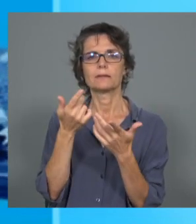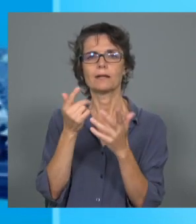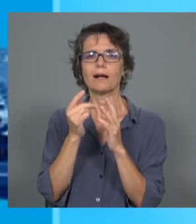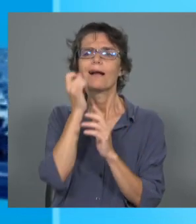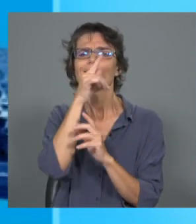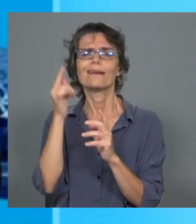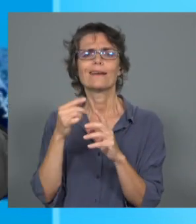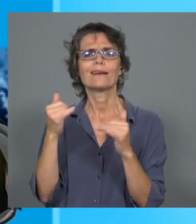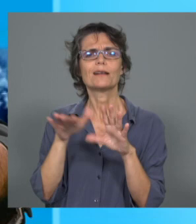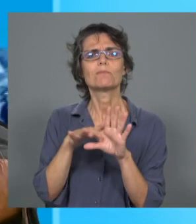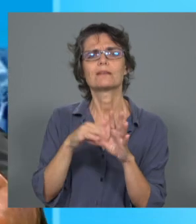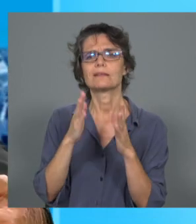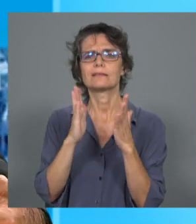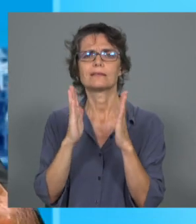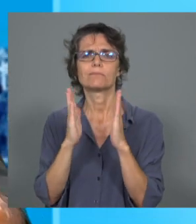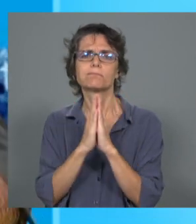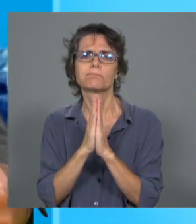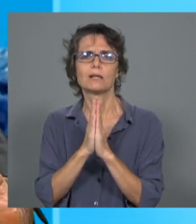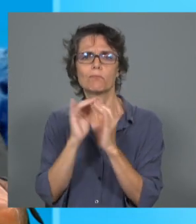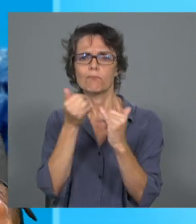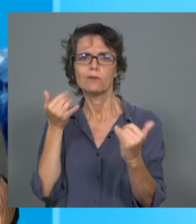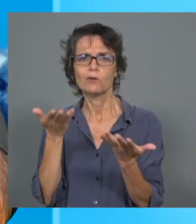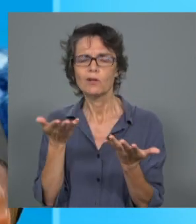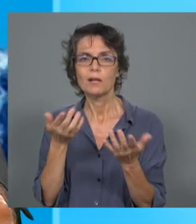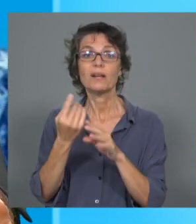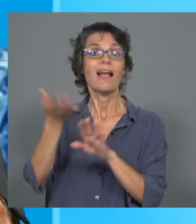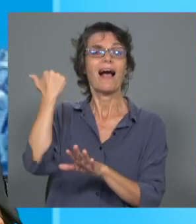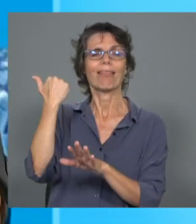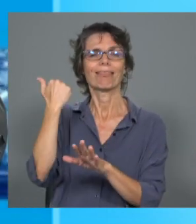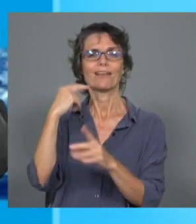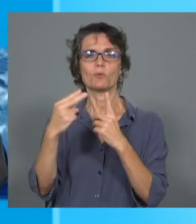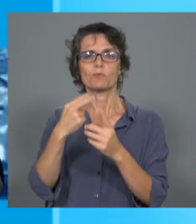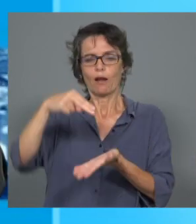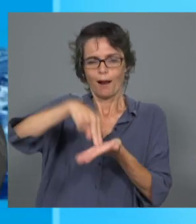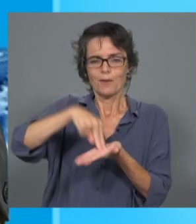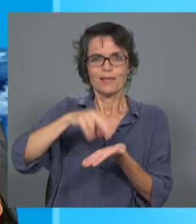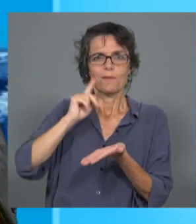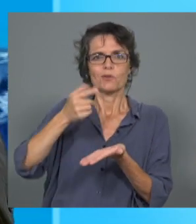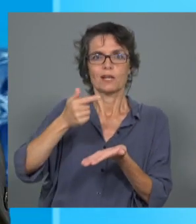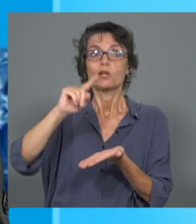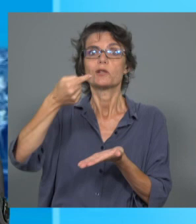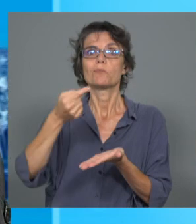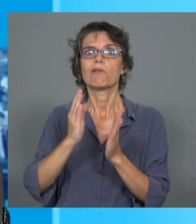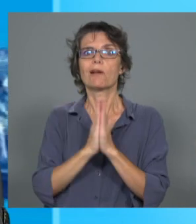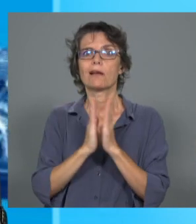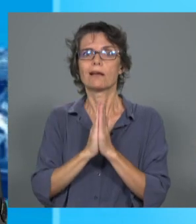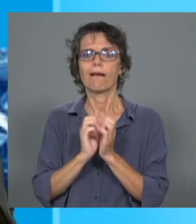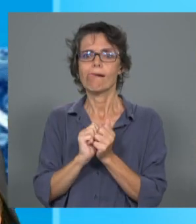que antigamente era para ser vivido in loco, no lugar, depois a Igreja aceitou que poderia